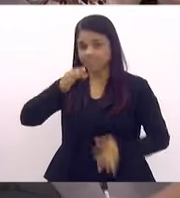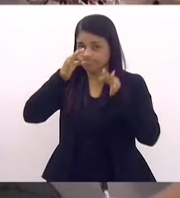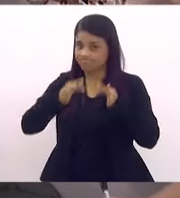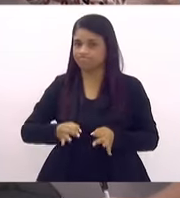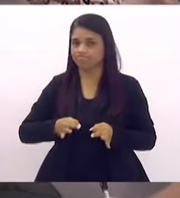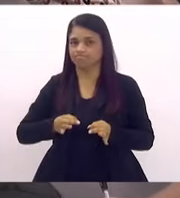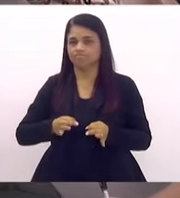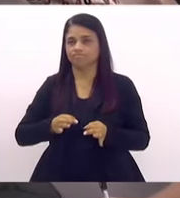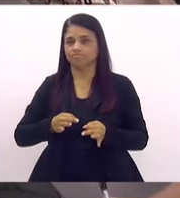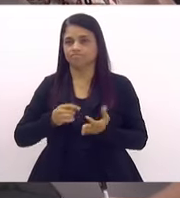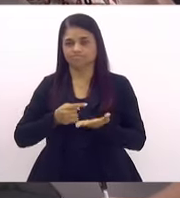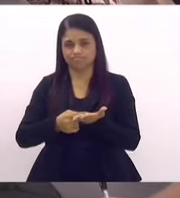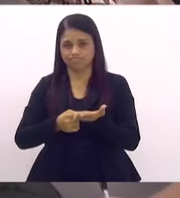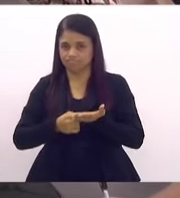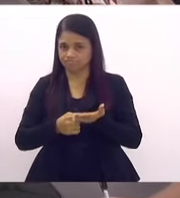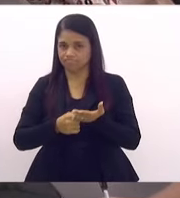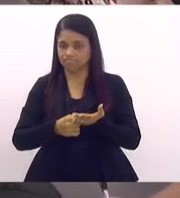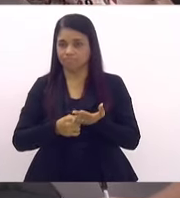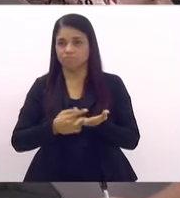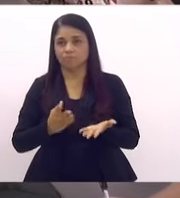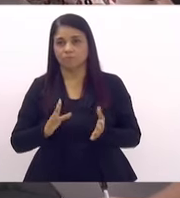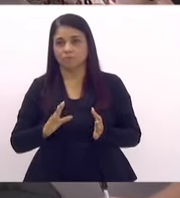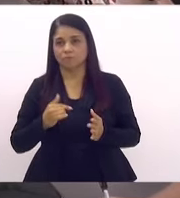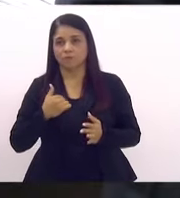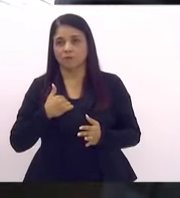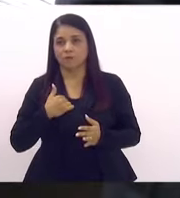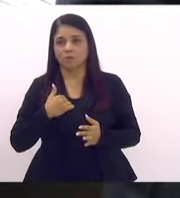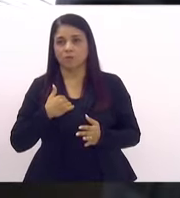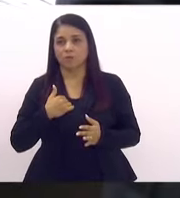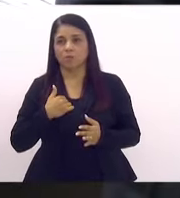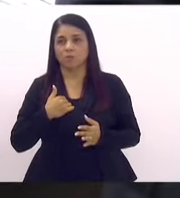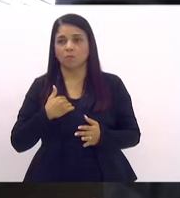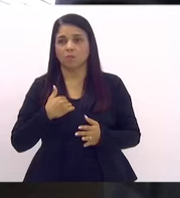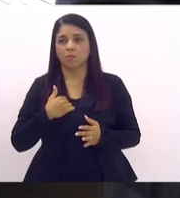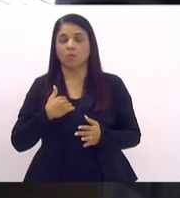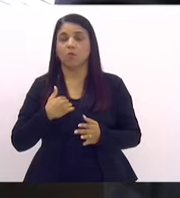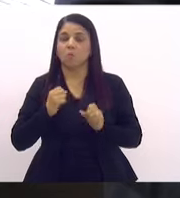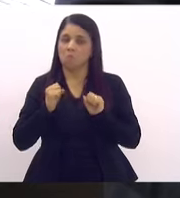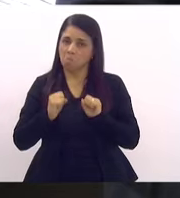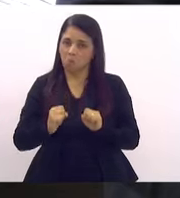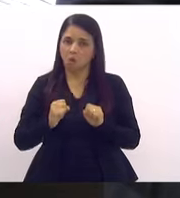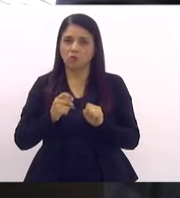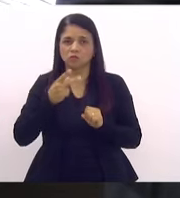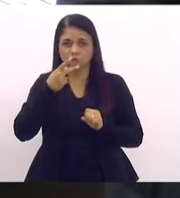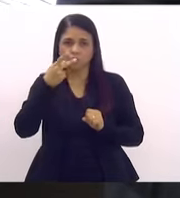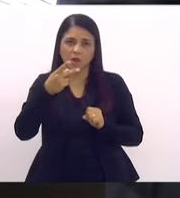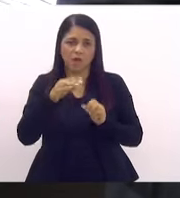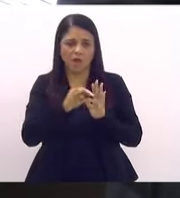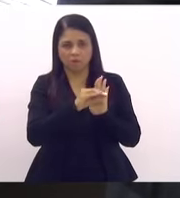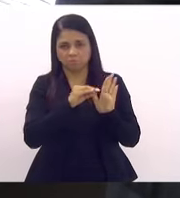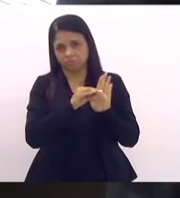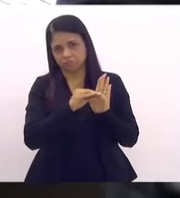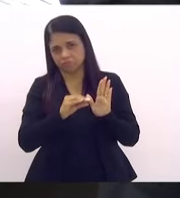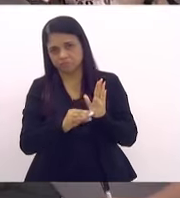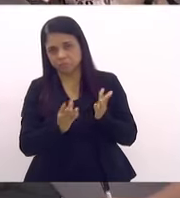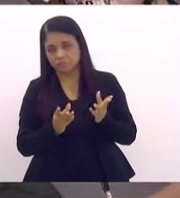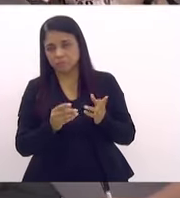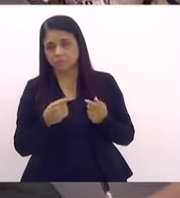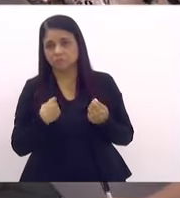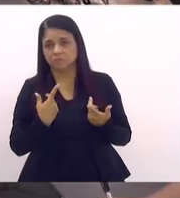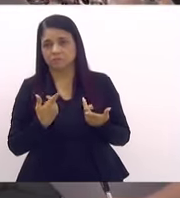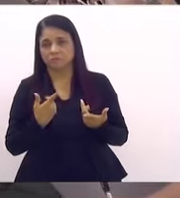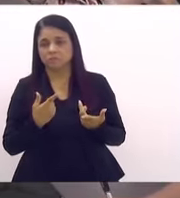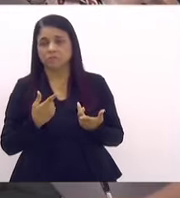avance a pauta. Mas eu, a grande questão eu fiz aqui. Se quiser, eu posso mencionar quais são os itens. A grande questão aqui é que precisa de que o